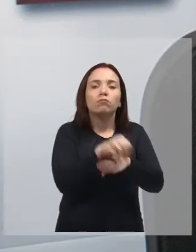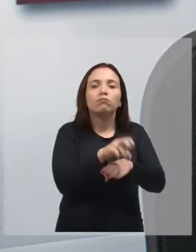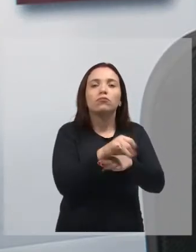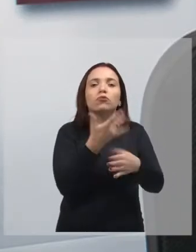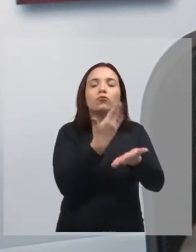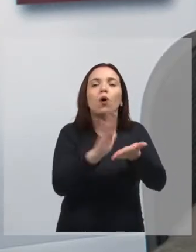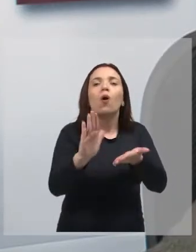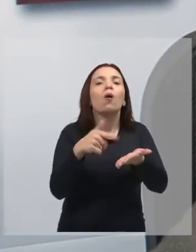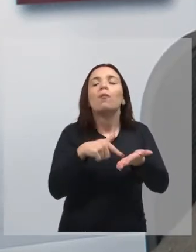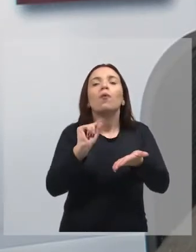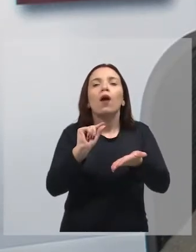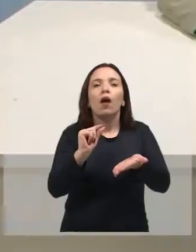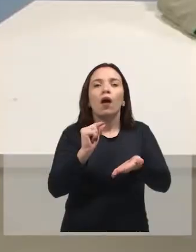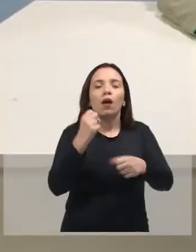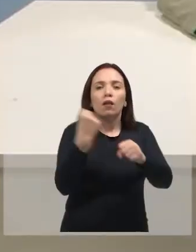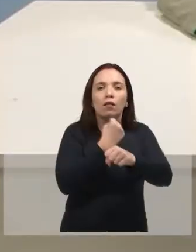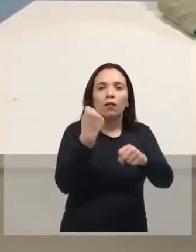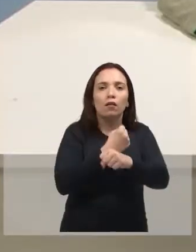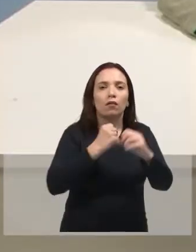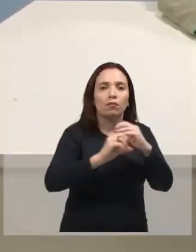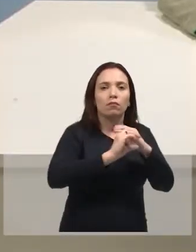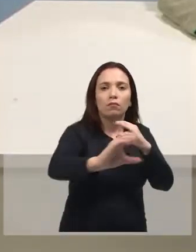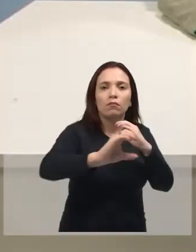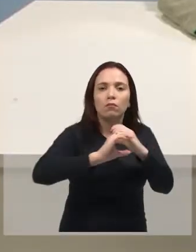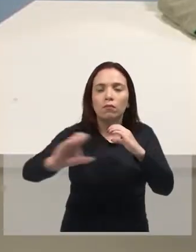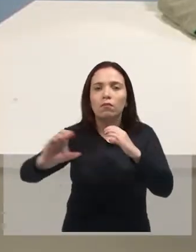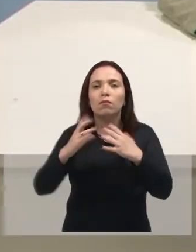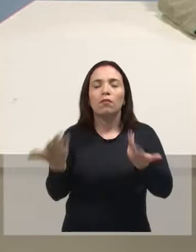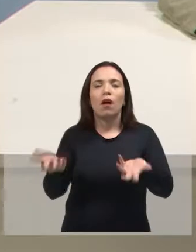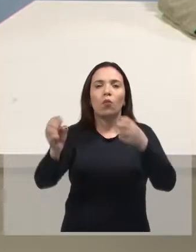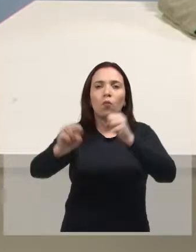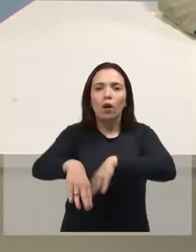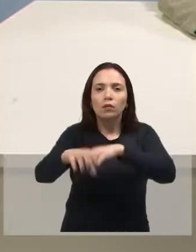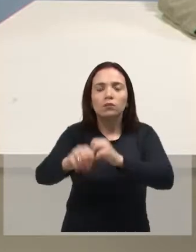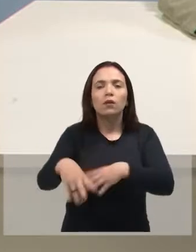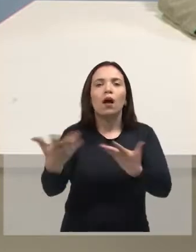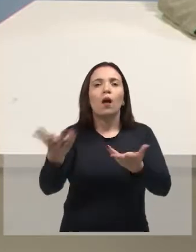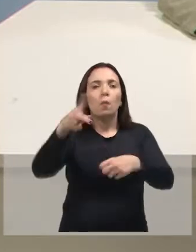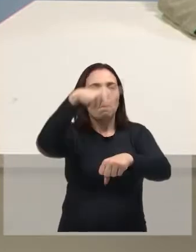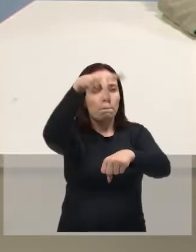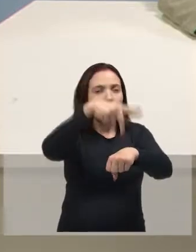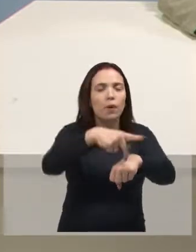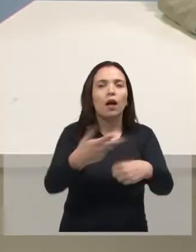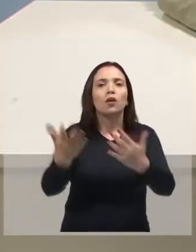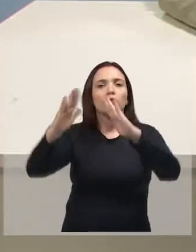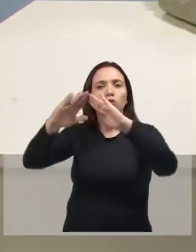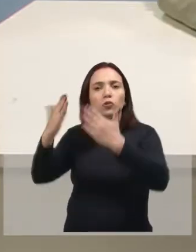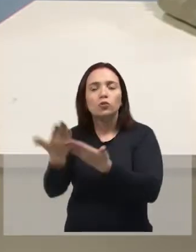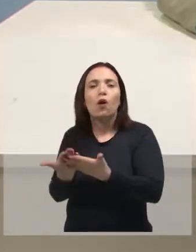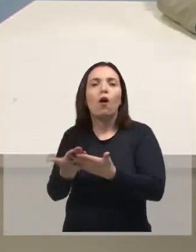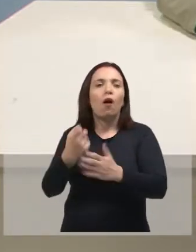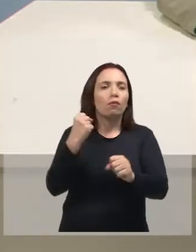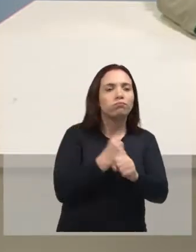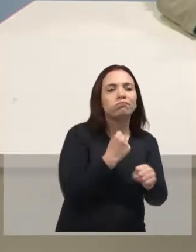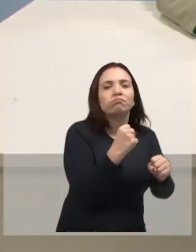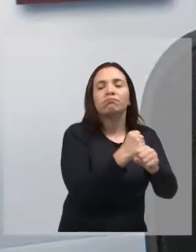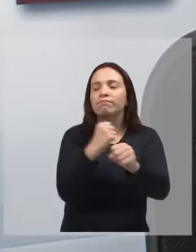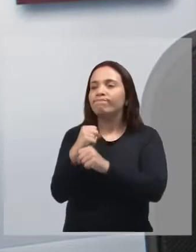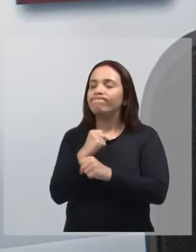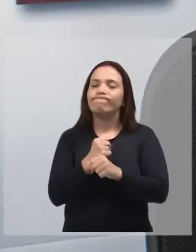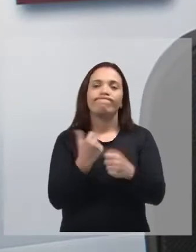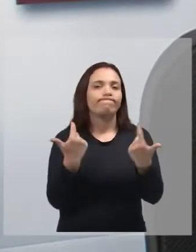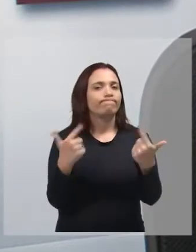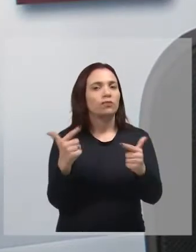básico, educação, com aparelhamento das praças, dos colégios. Com a própria modernização da